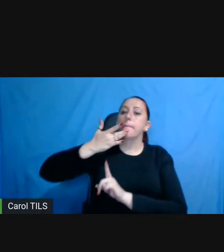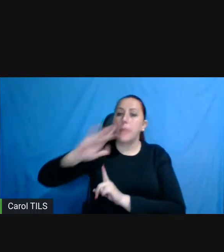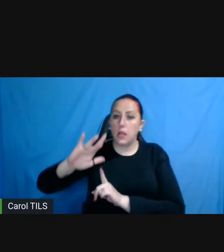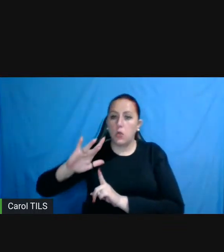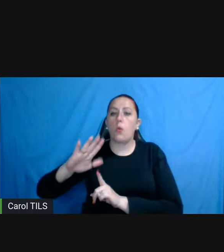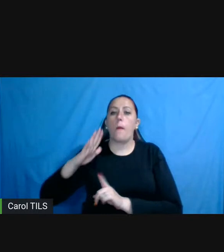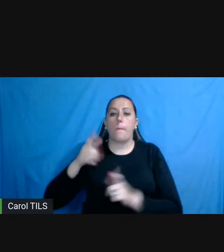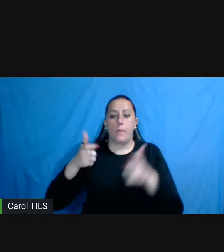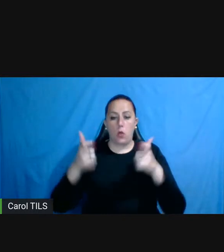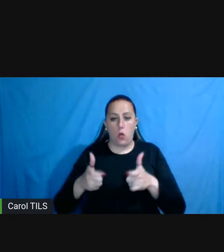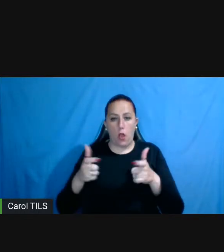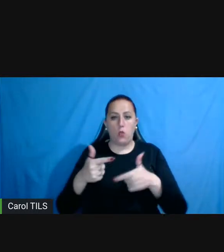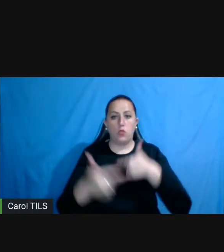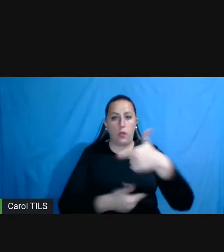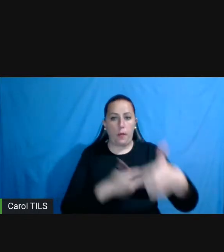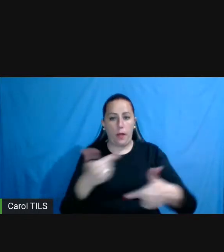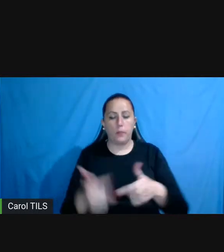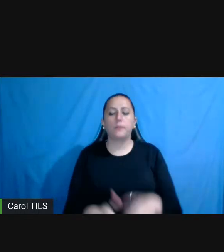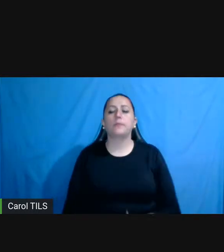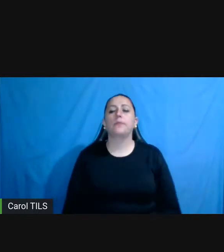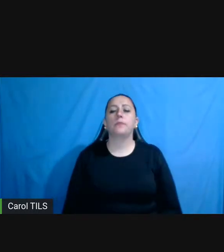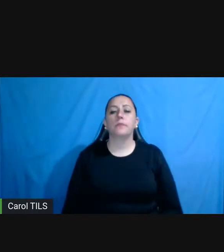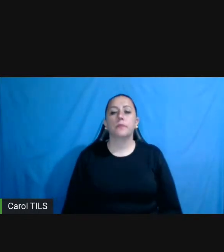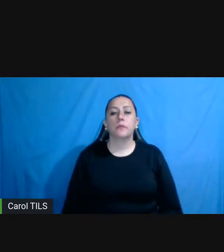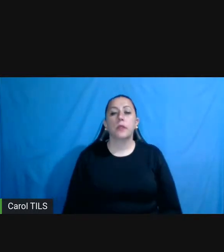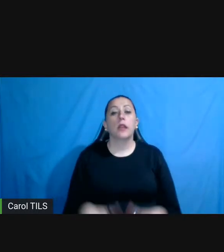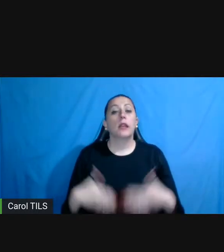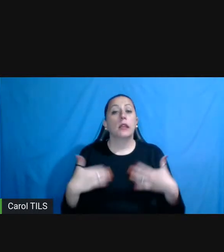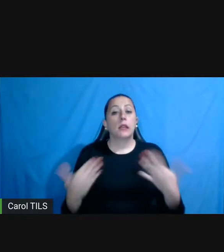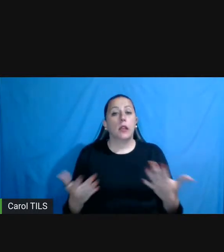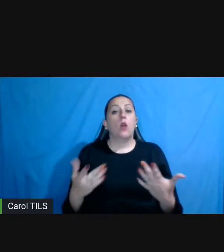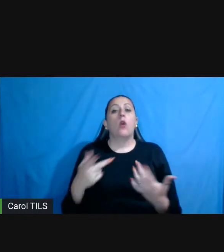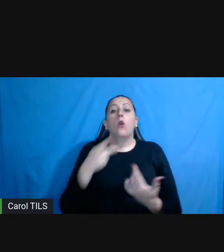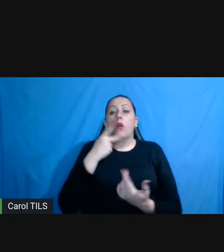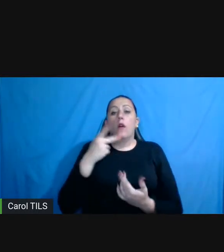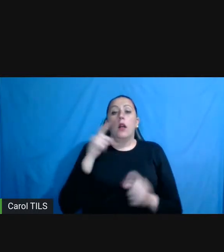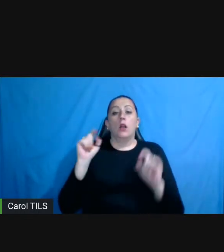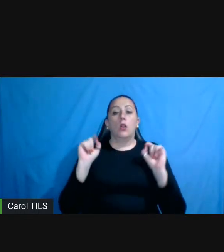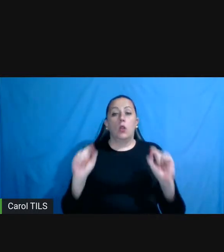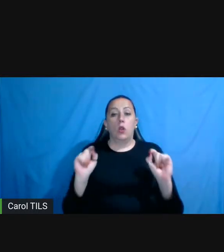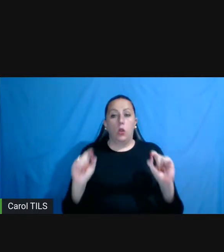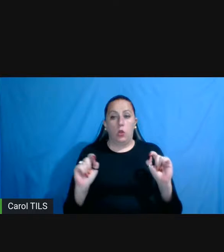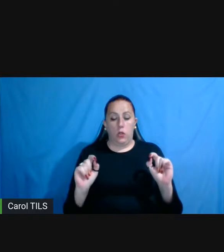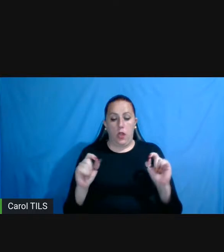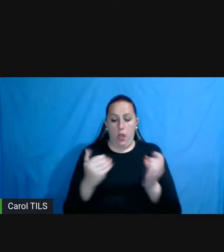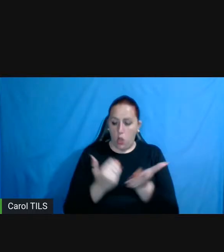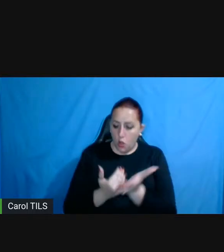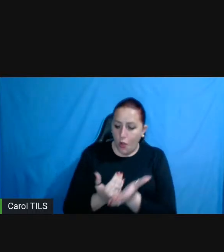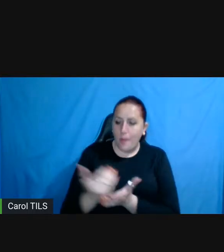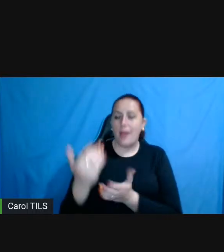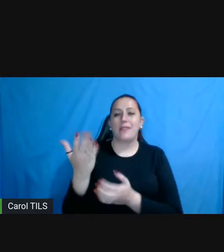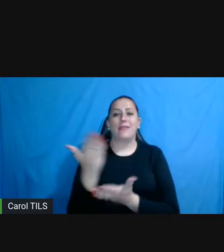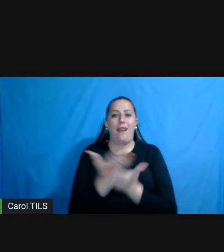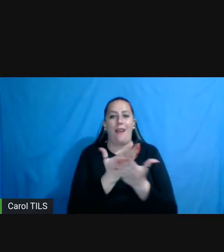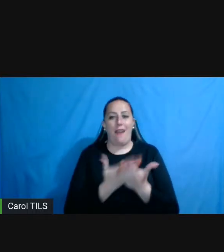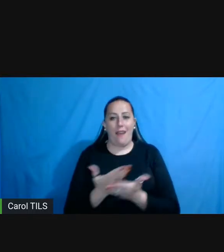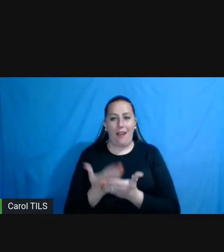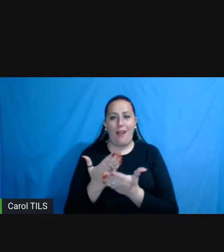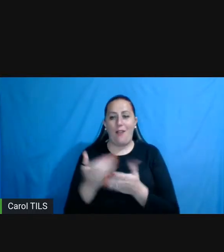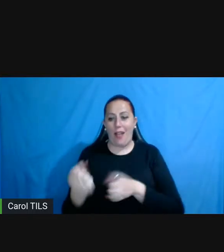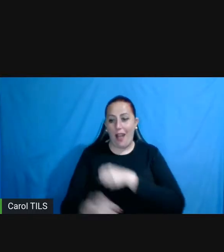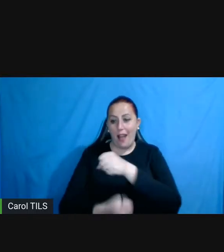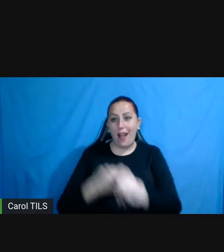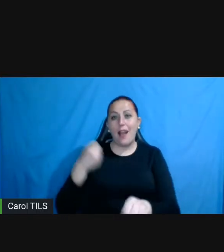de trabalho. Então, dando início a esse ano letivo, a esse momento